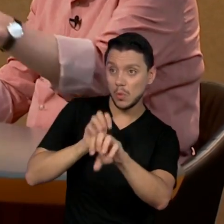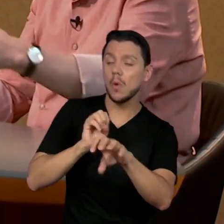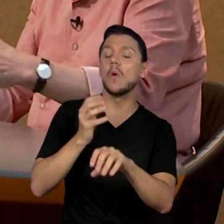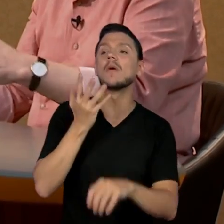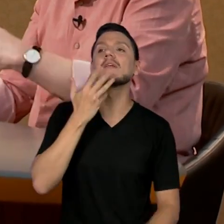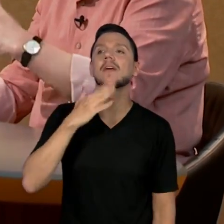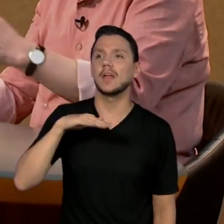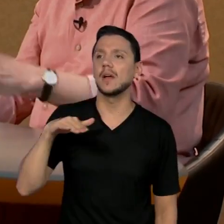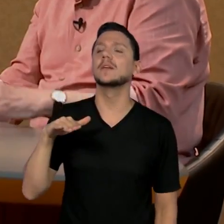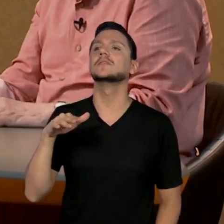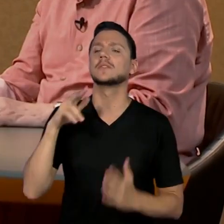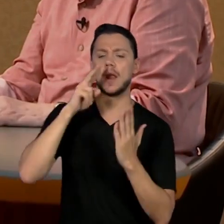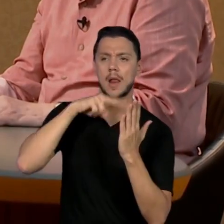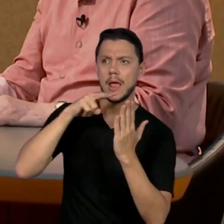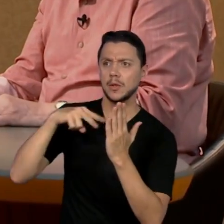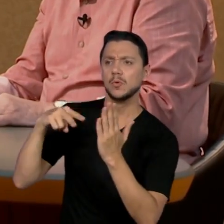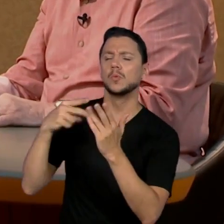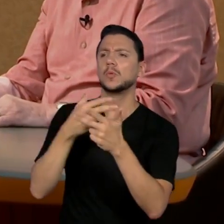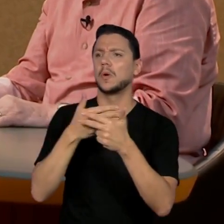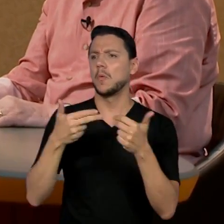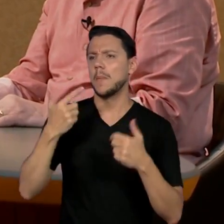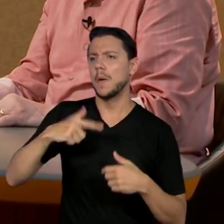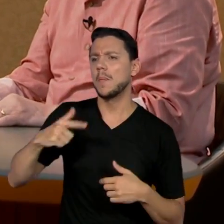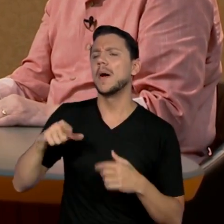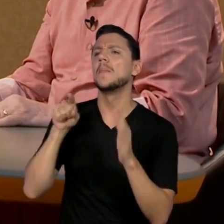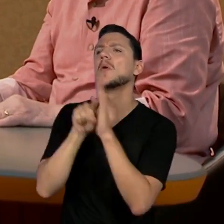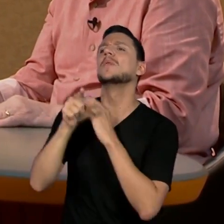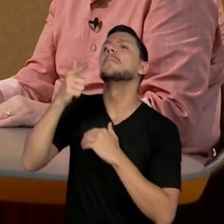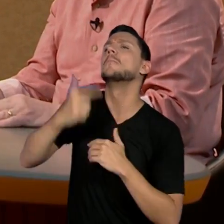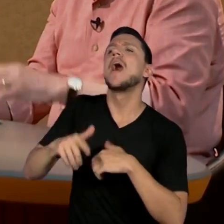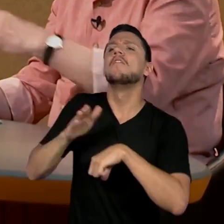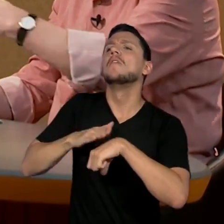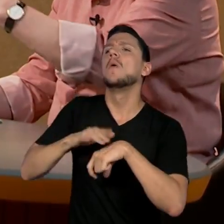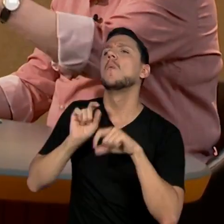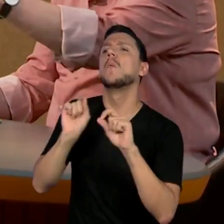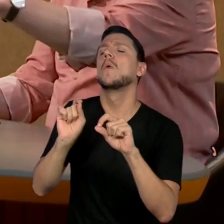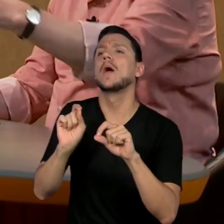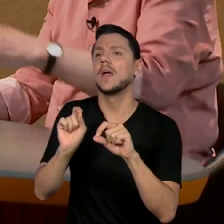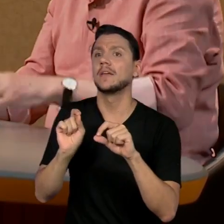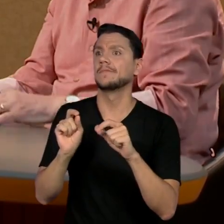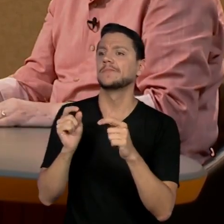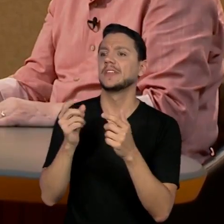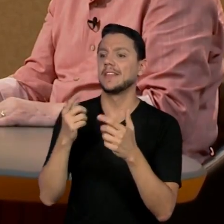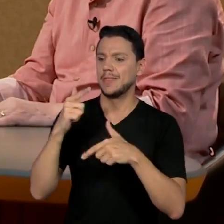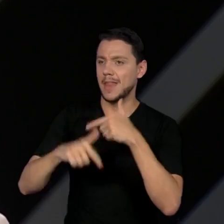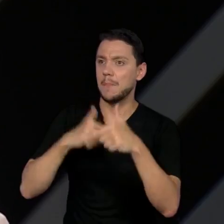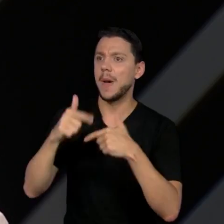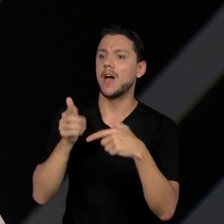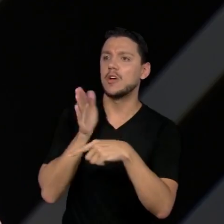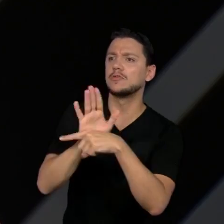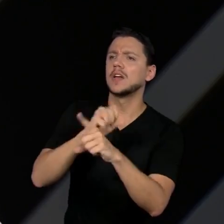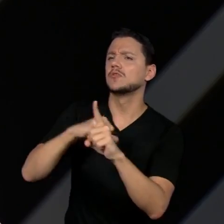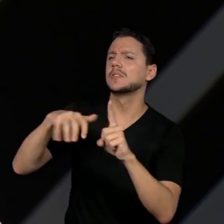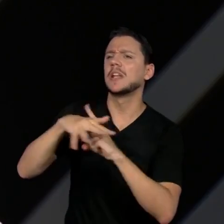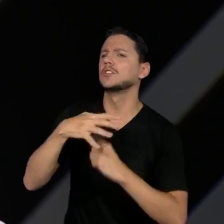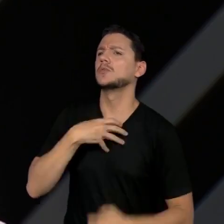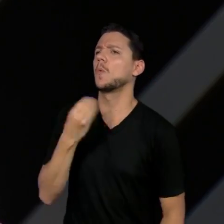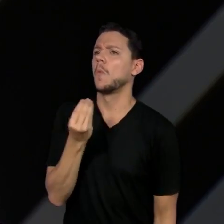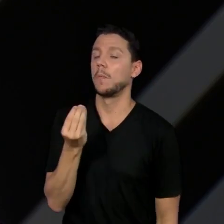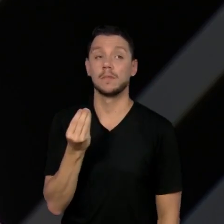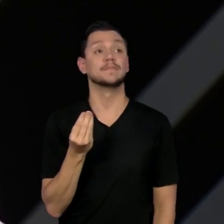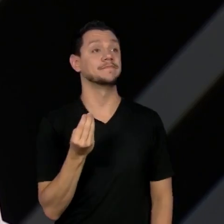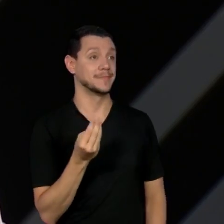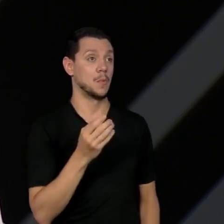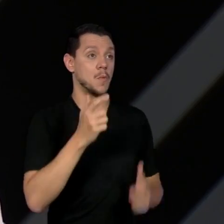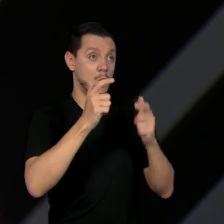da leitura, etc., o que mais vocês fizeram? Como se desenvolveu o trabalho social? No Grajaú, o que